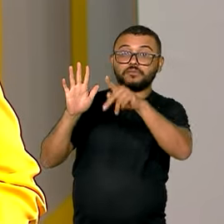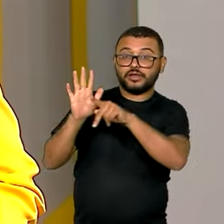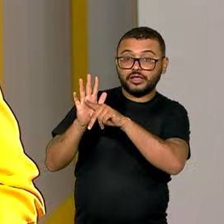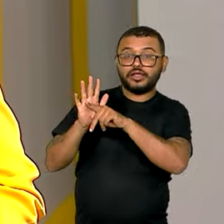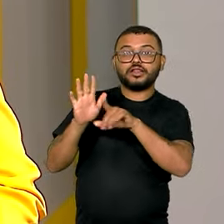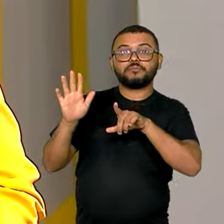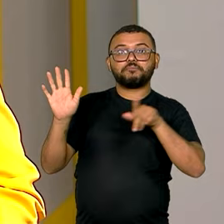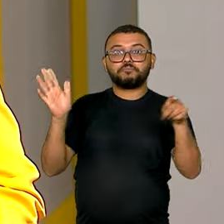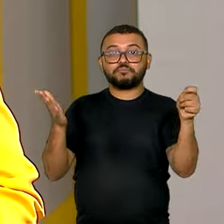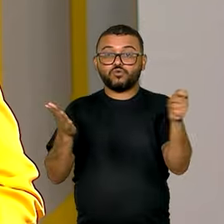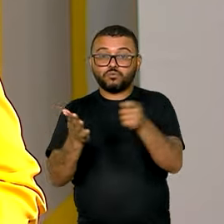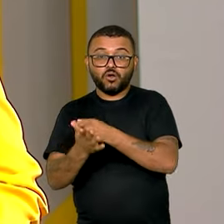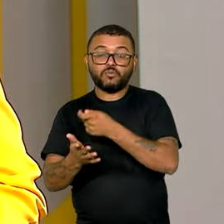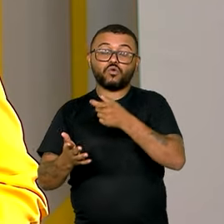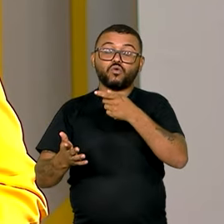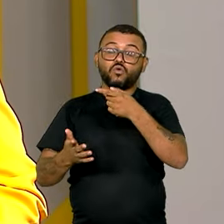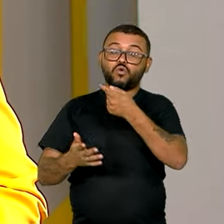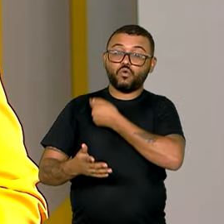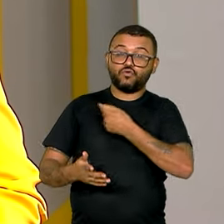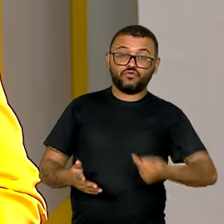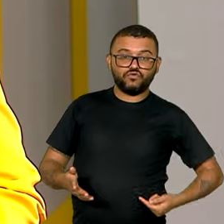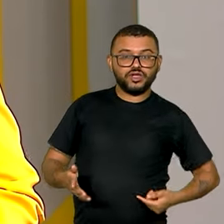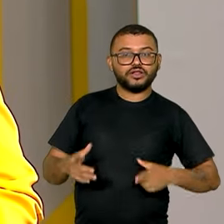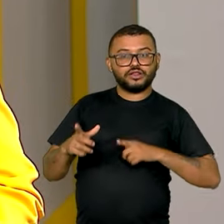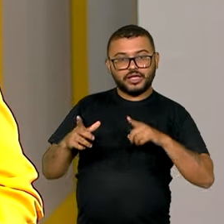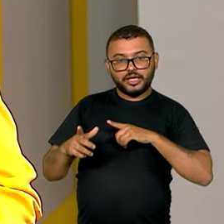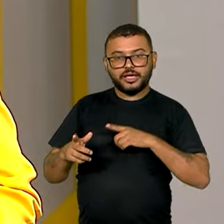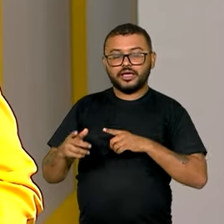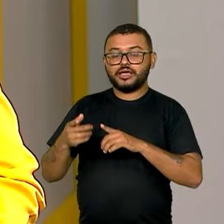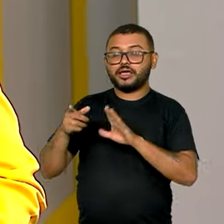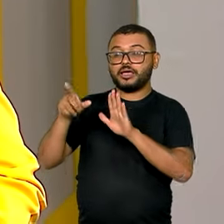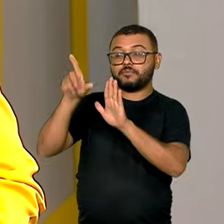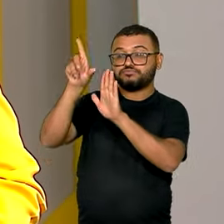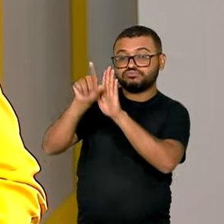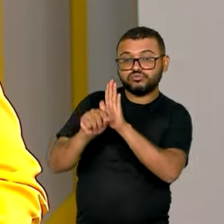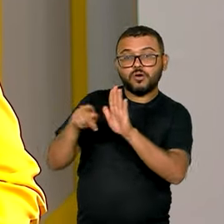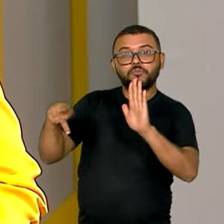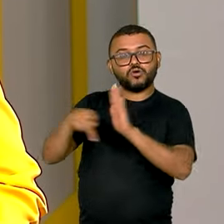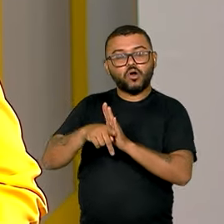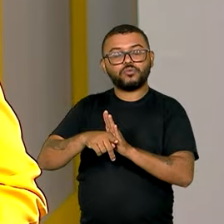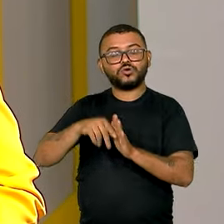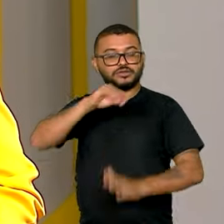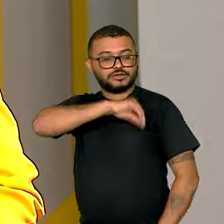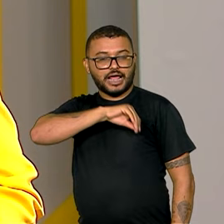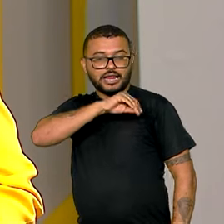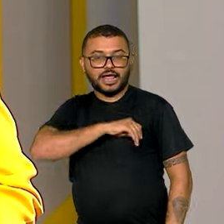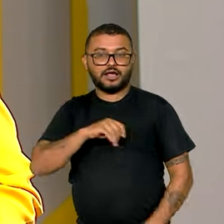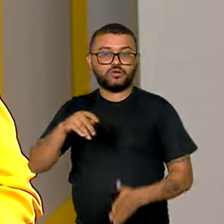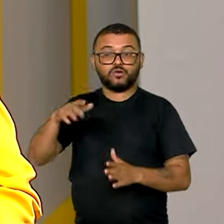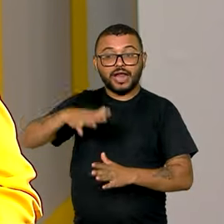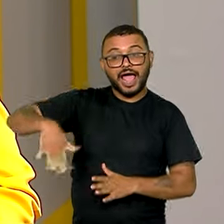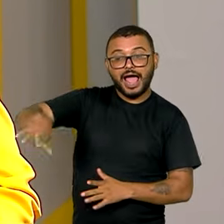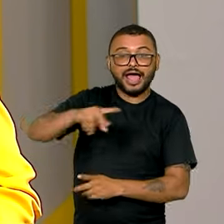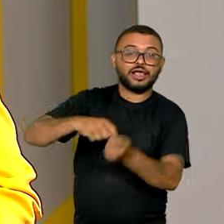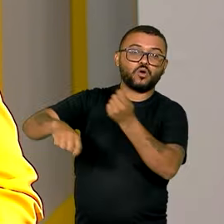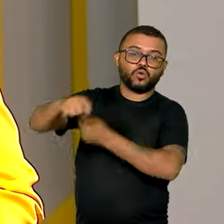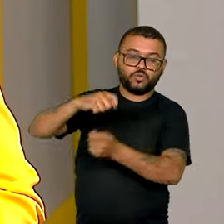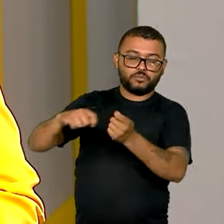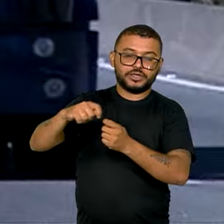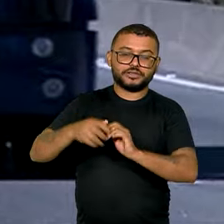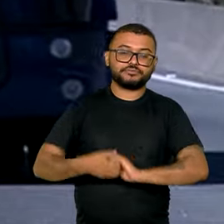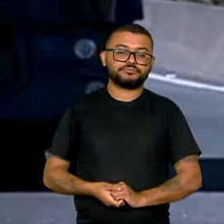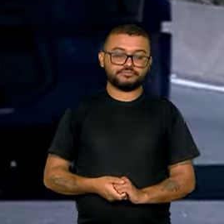provisória editada pelo governo, que propõe uma alíquota progressiva sobre a folha de pagamento de diferentes setores